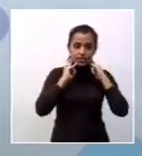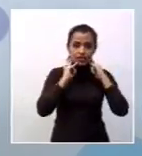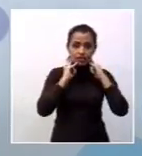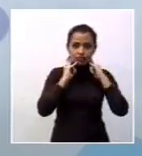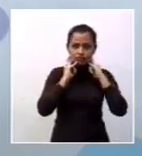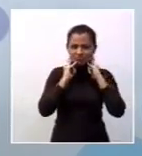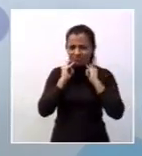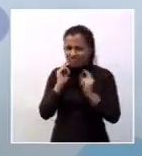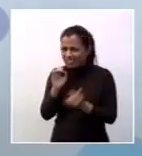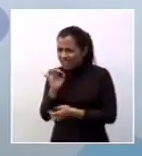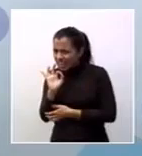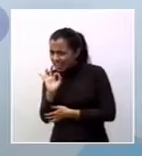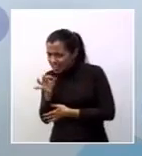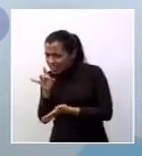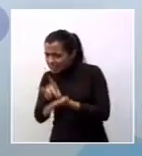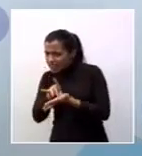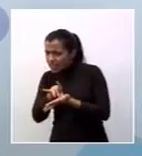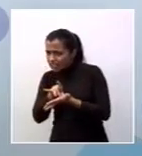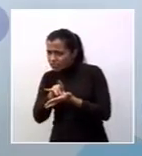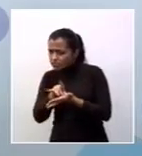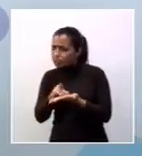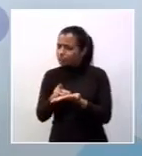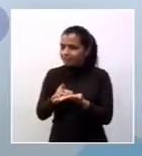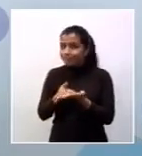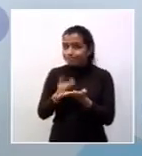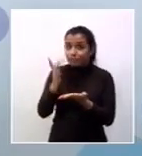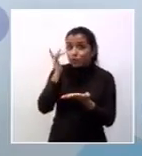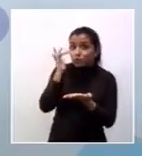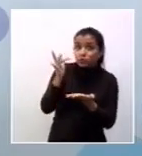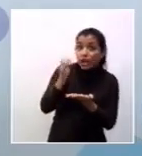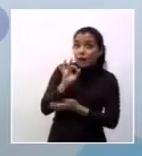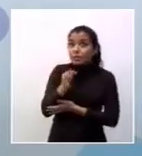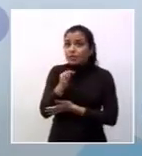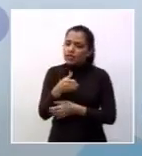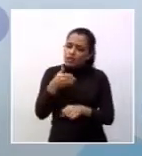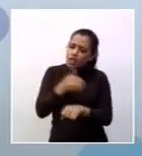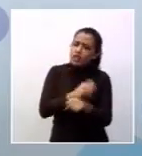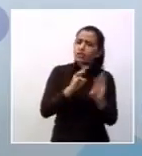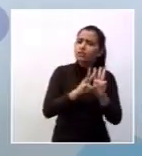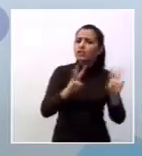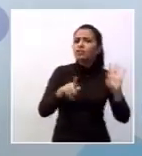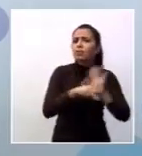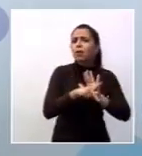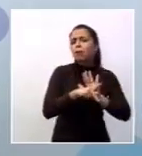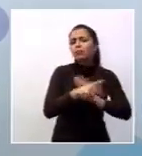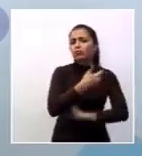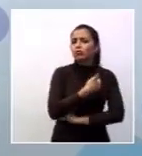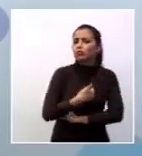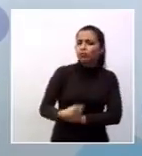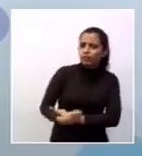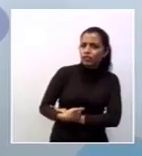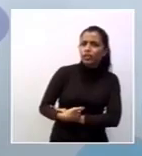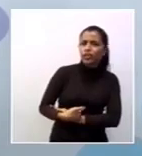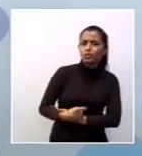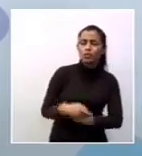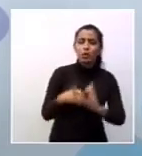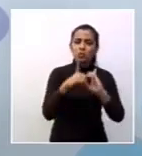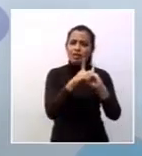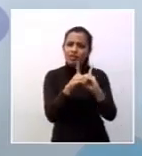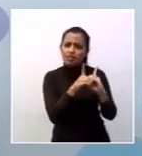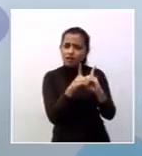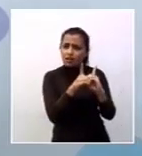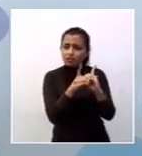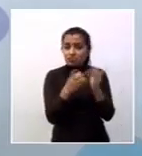oficial do governo, né? Do Detran, da CT, ou da sua cidade, né? Onde tem o departamento de trânsito da sua cidade, para